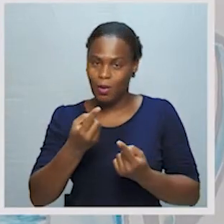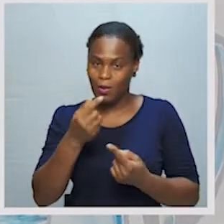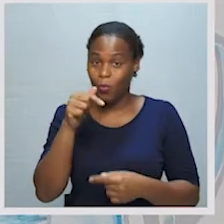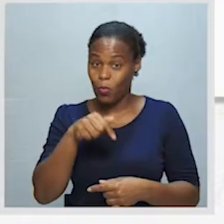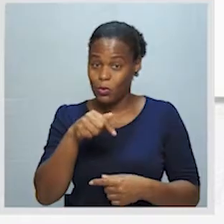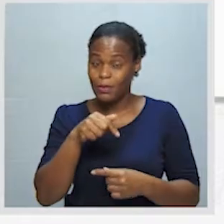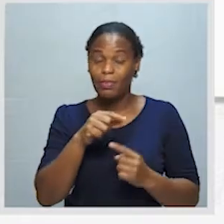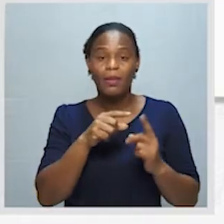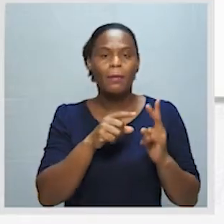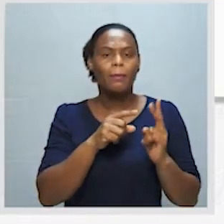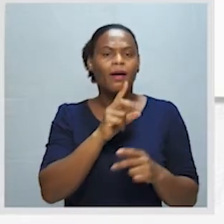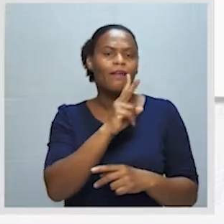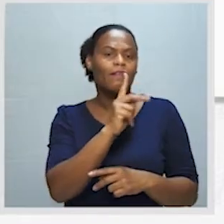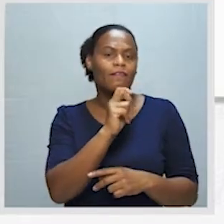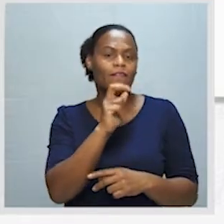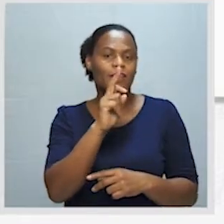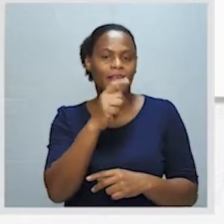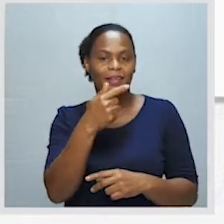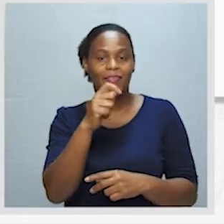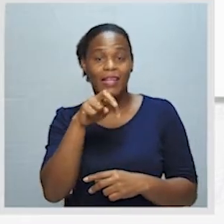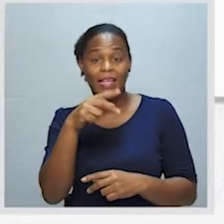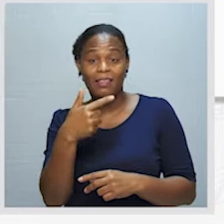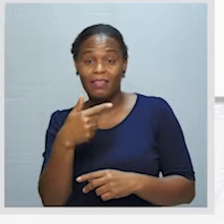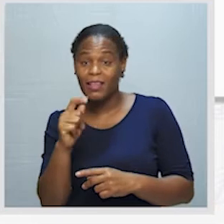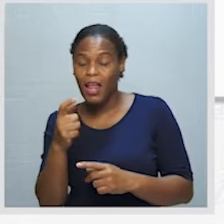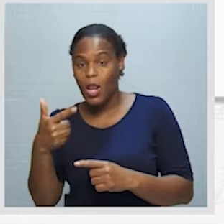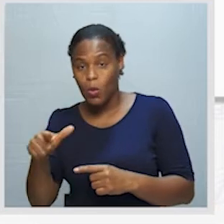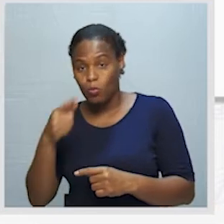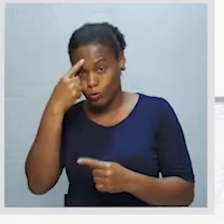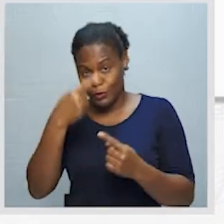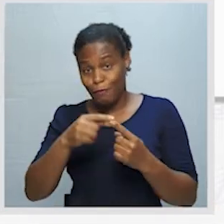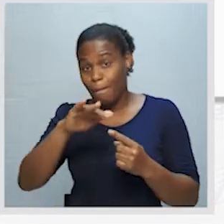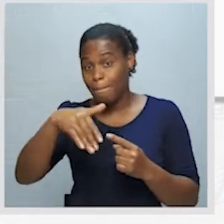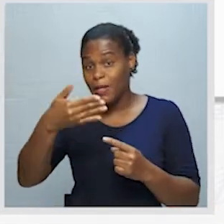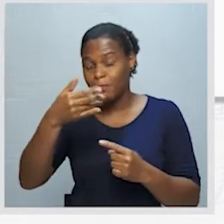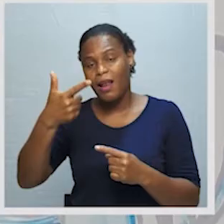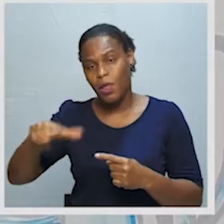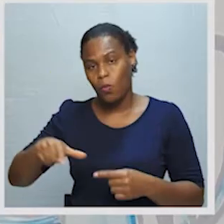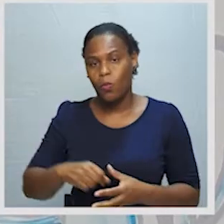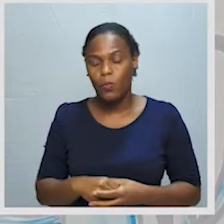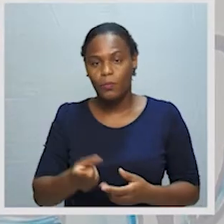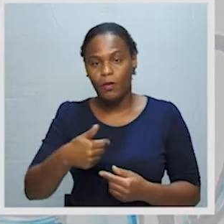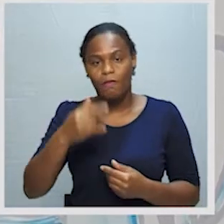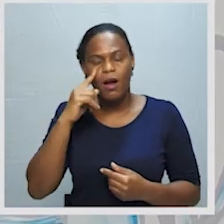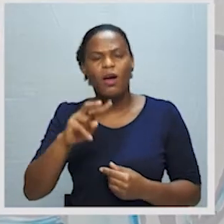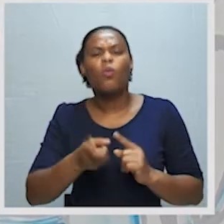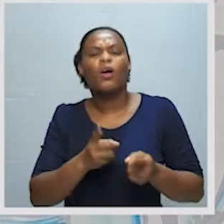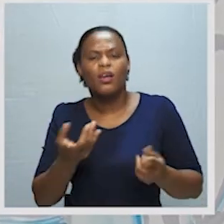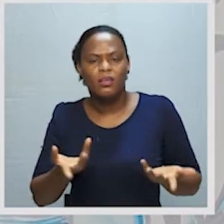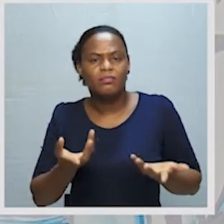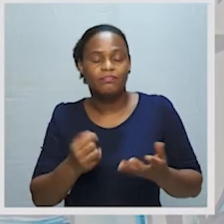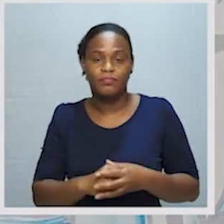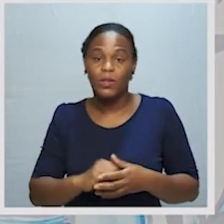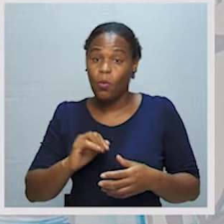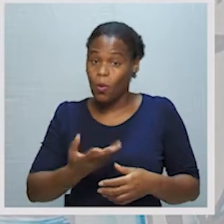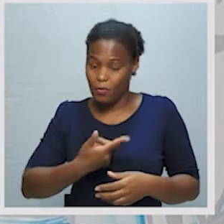sumário de hoje, vertentes da língua, objetivos principais da língua. Vamos ver o que é